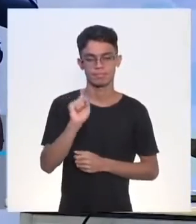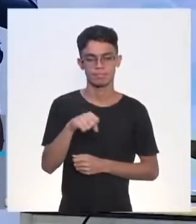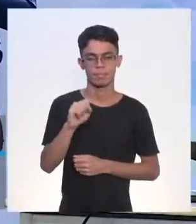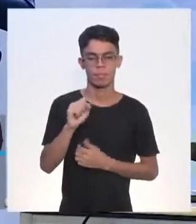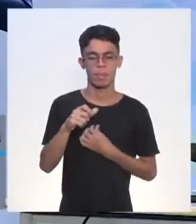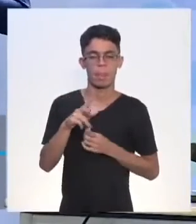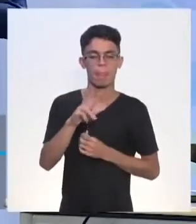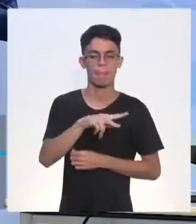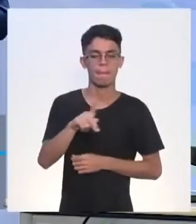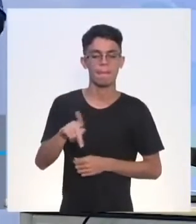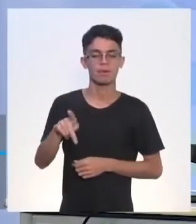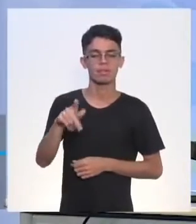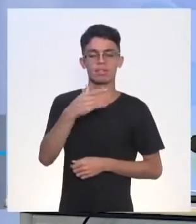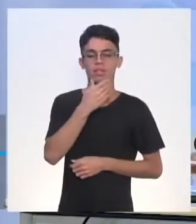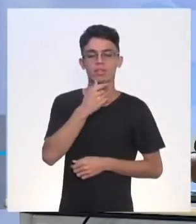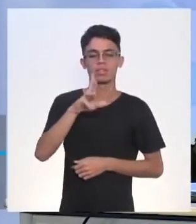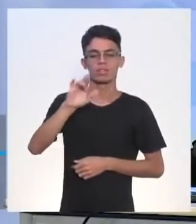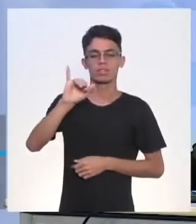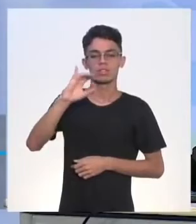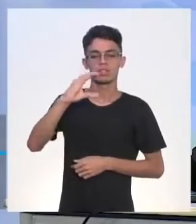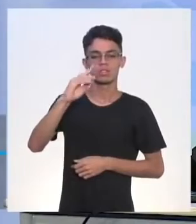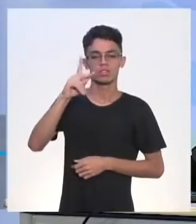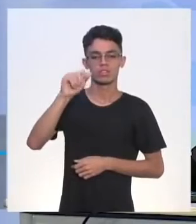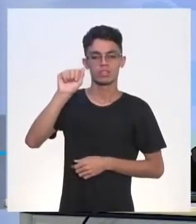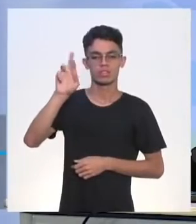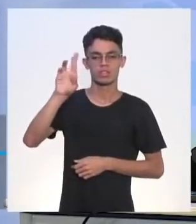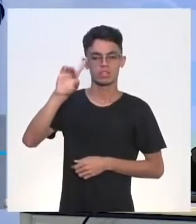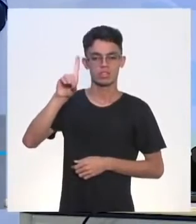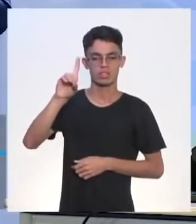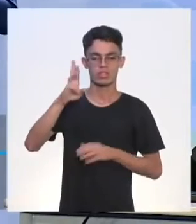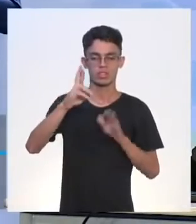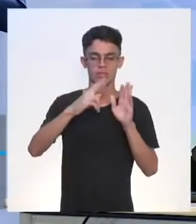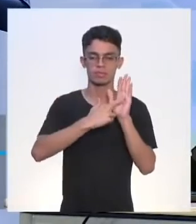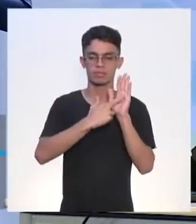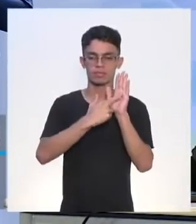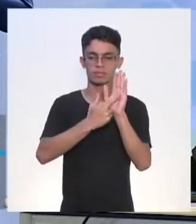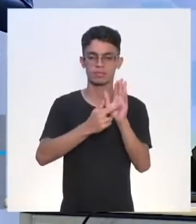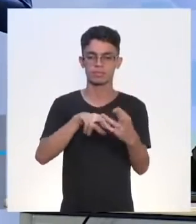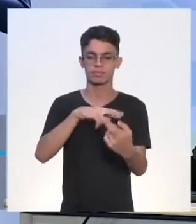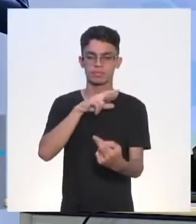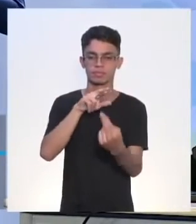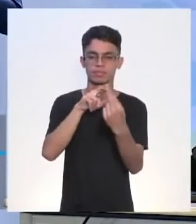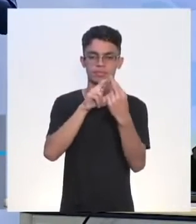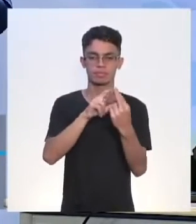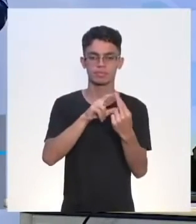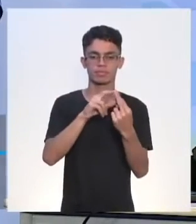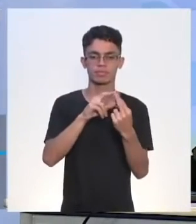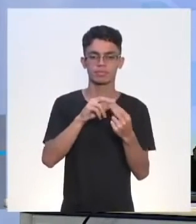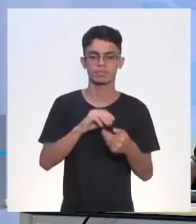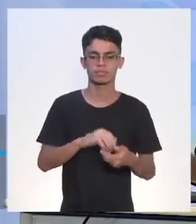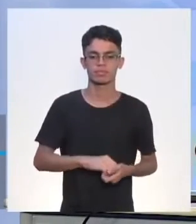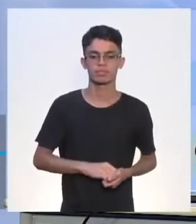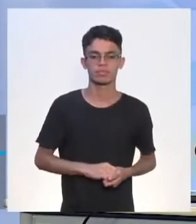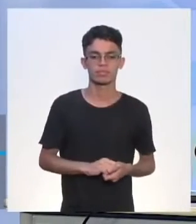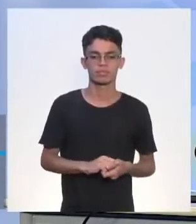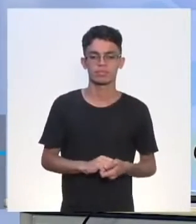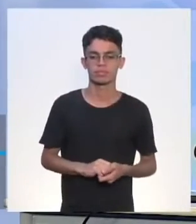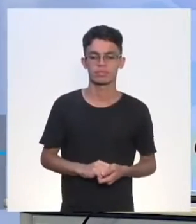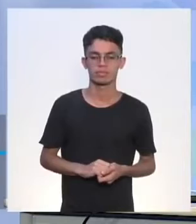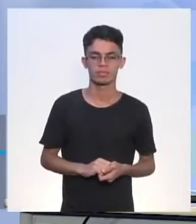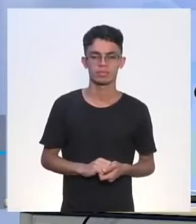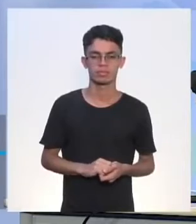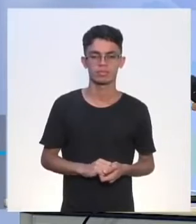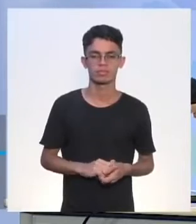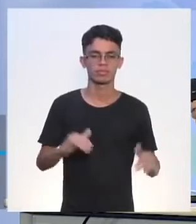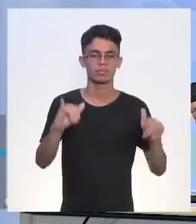aqui o professor Richard, que nos dá aqui uma referência, dá uma obra de José Murilo de Carvalho, né, Os Bestializados, que